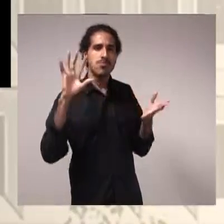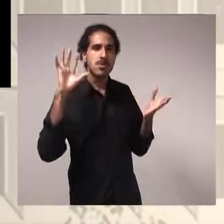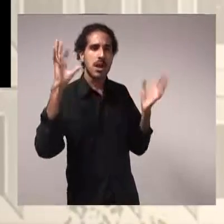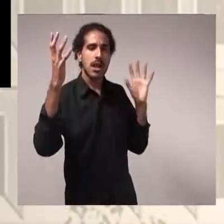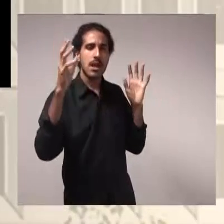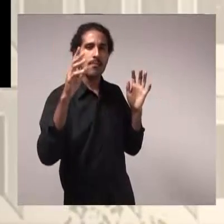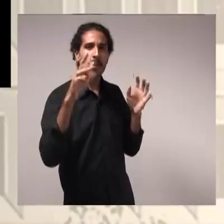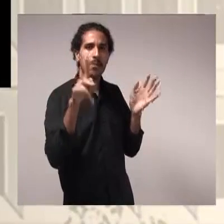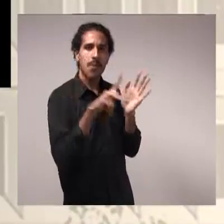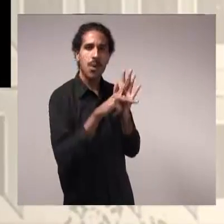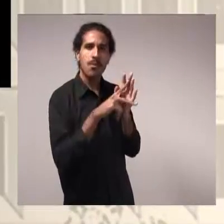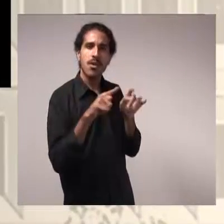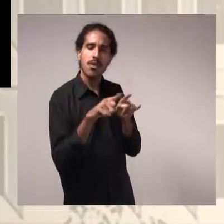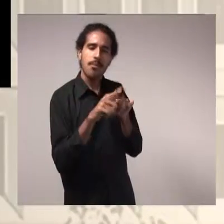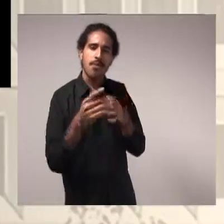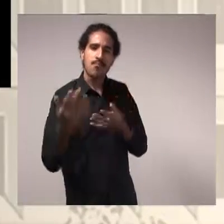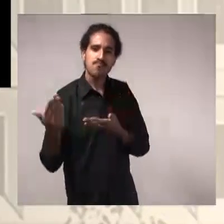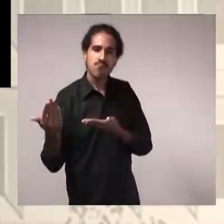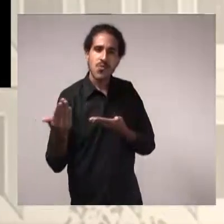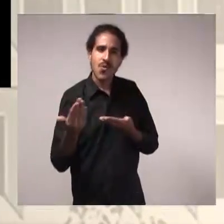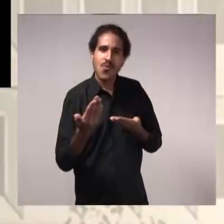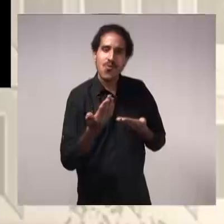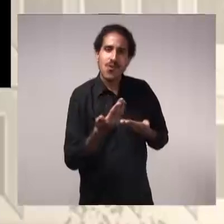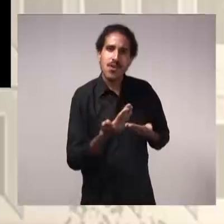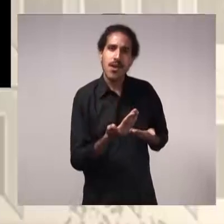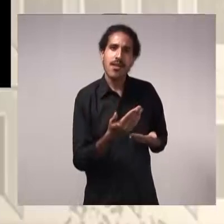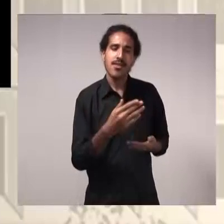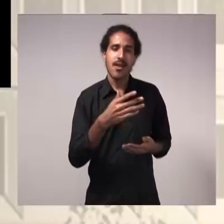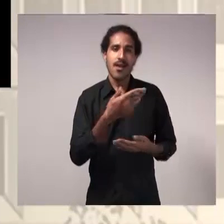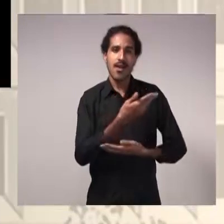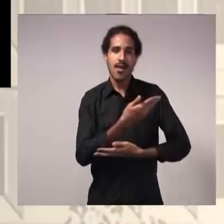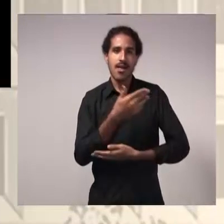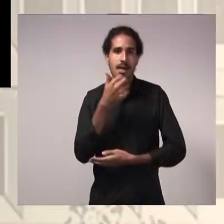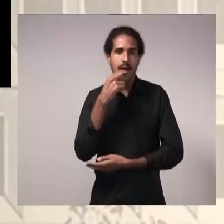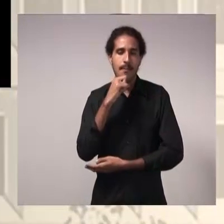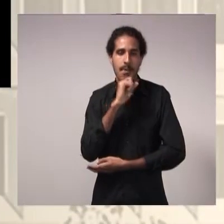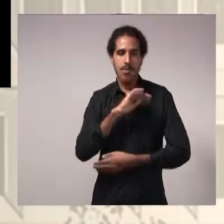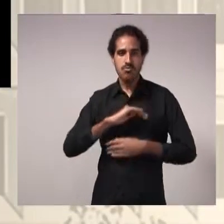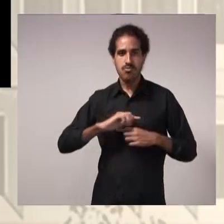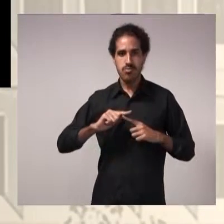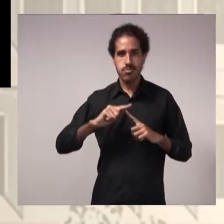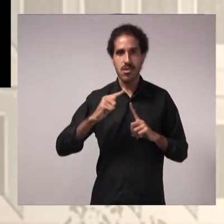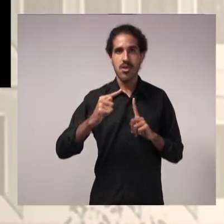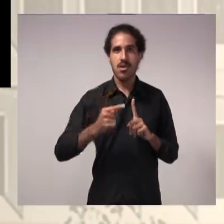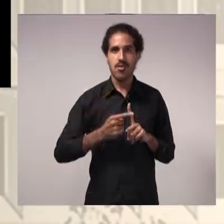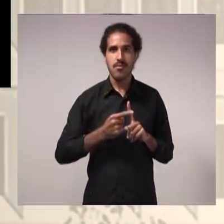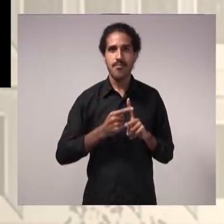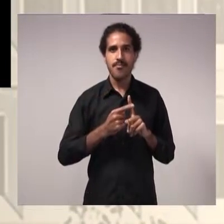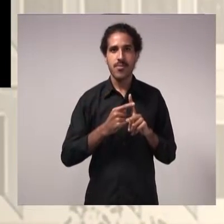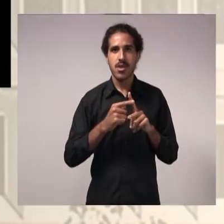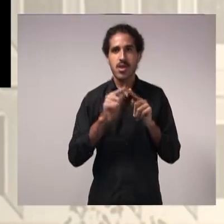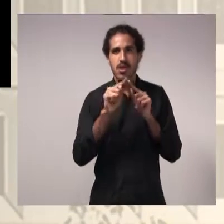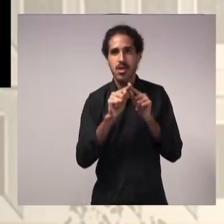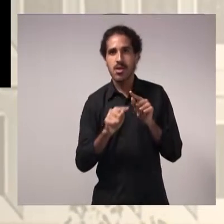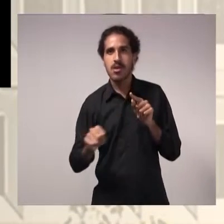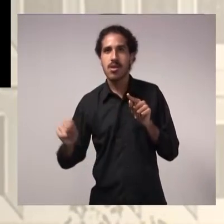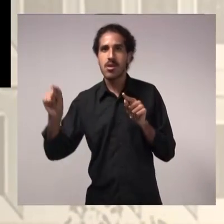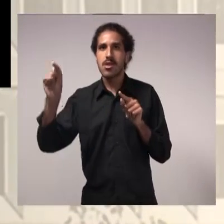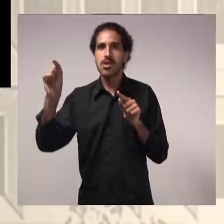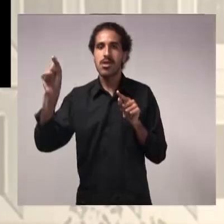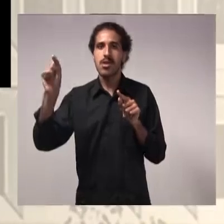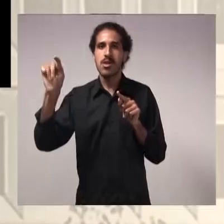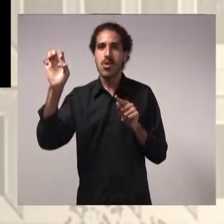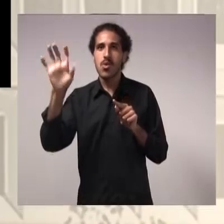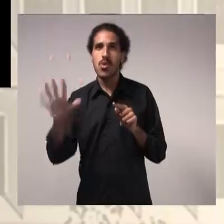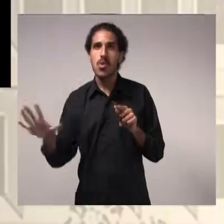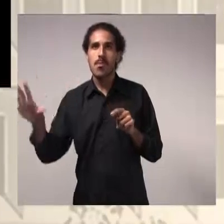de acolhimento às mães grávidas. Do Malawi, a gente vem para o Equador e